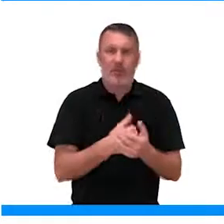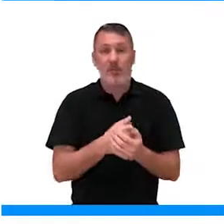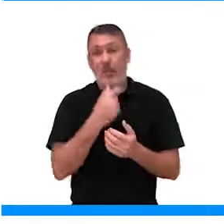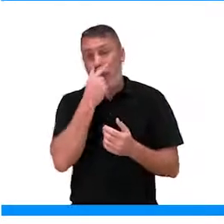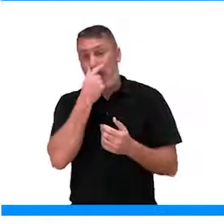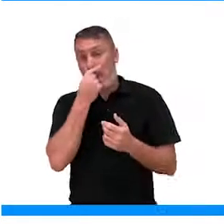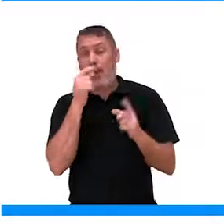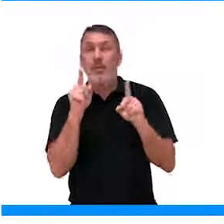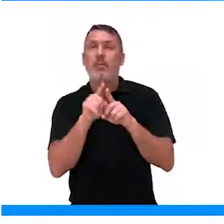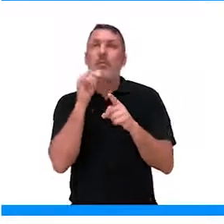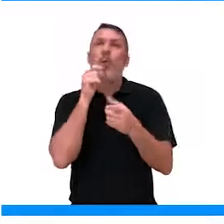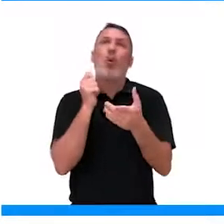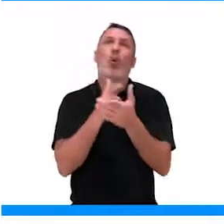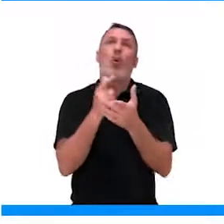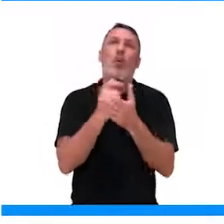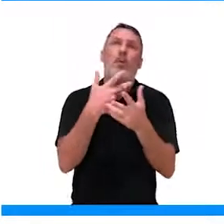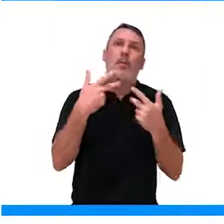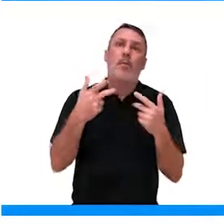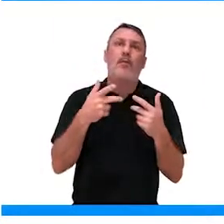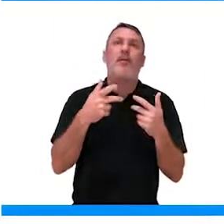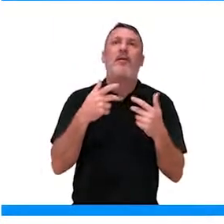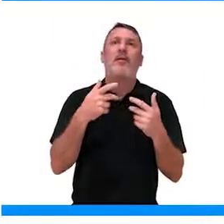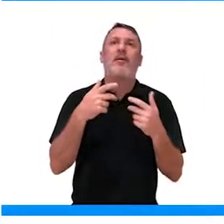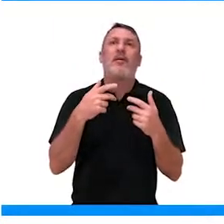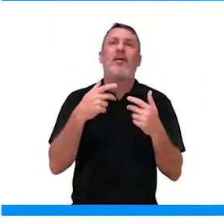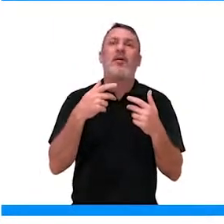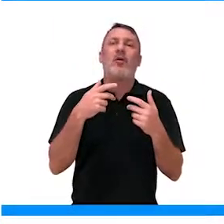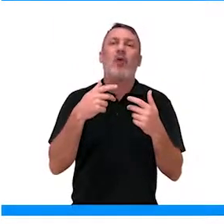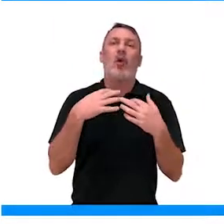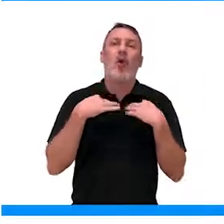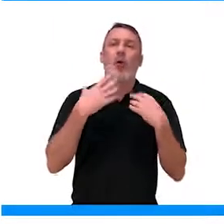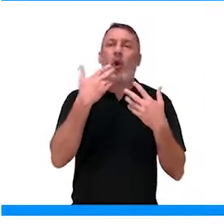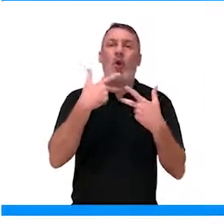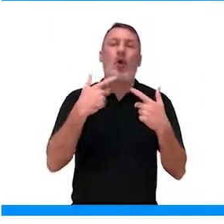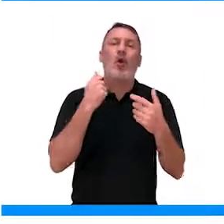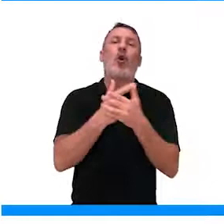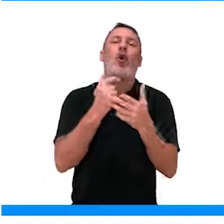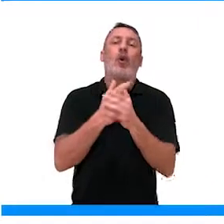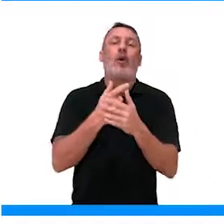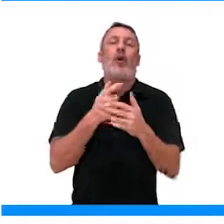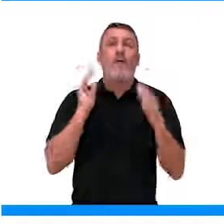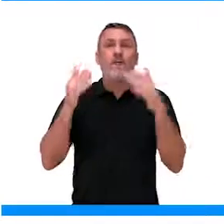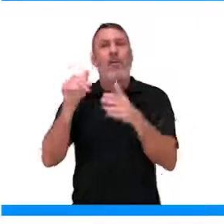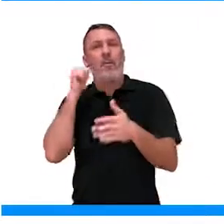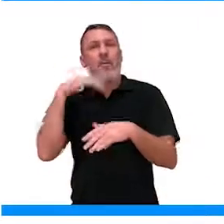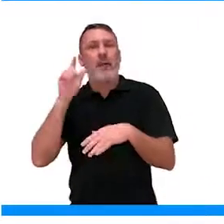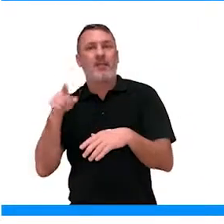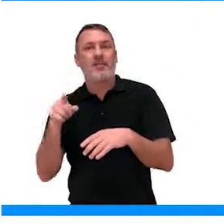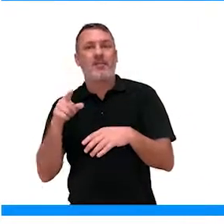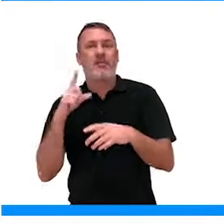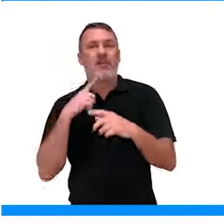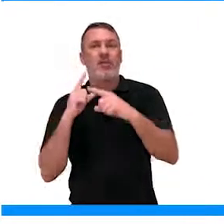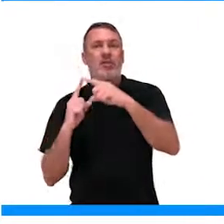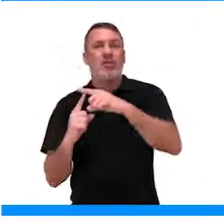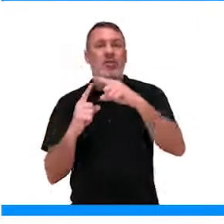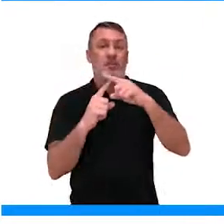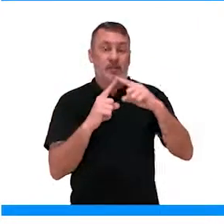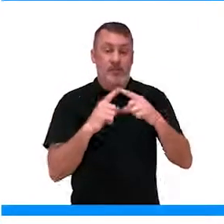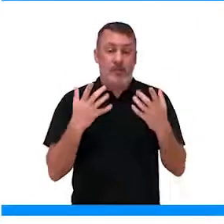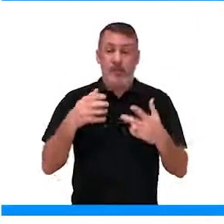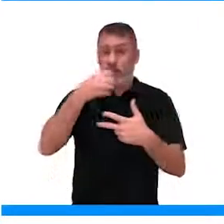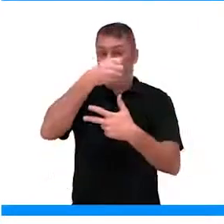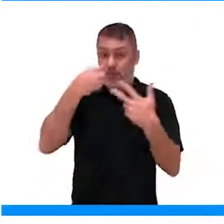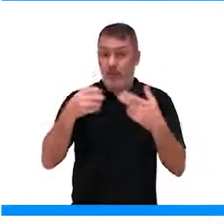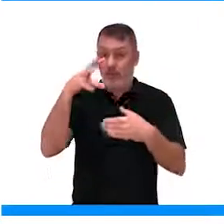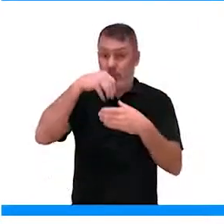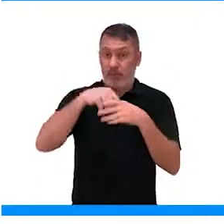ter alguma questão relacionada a compras, pode ser mais voltado para mulher, né? Então, cada gênero textual vai ter uma abordagem.